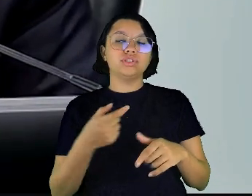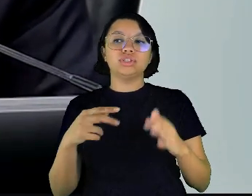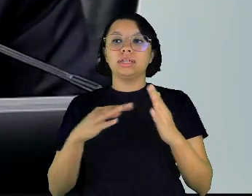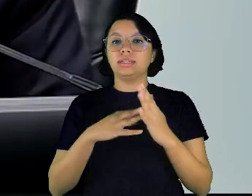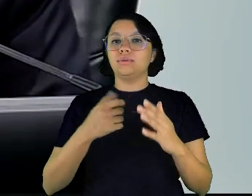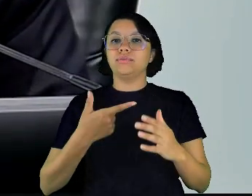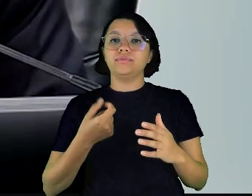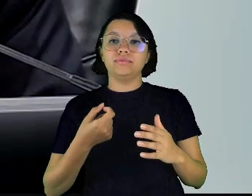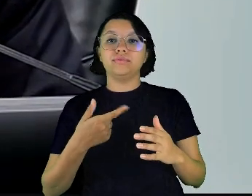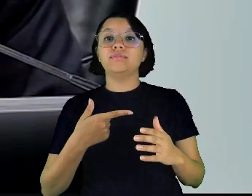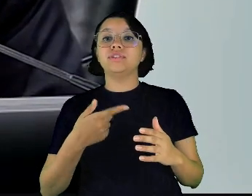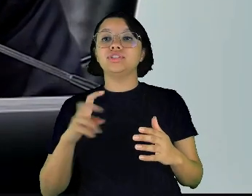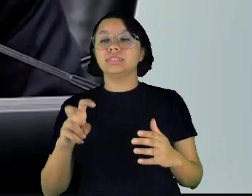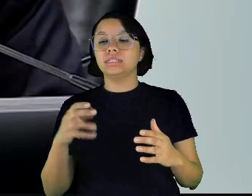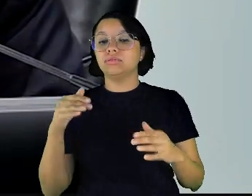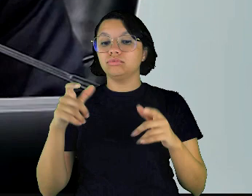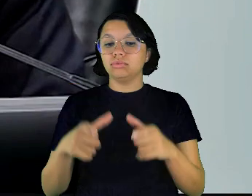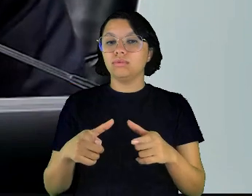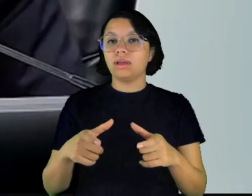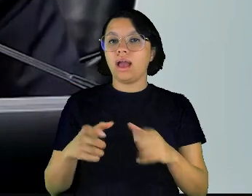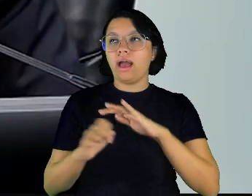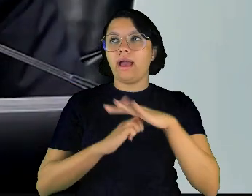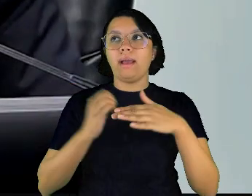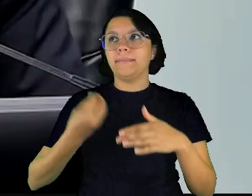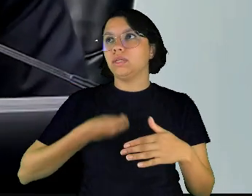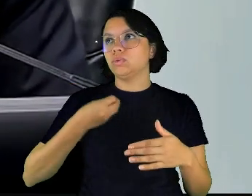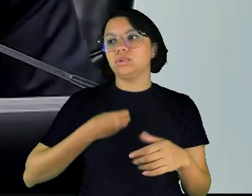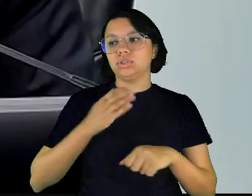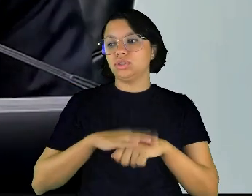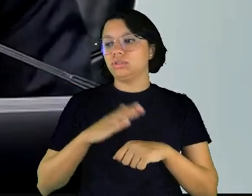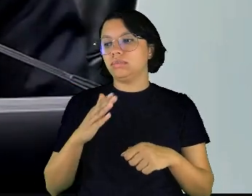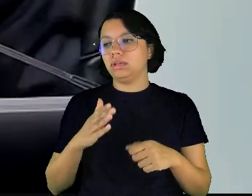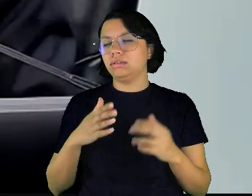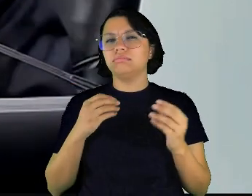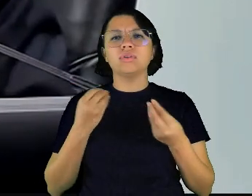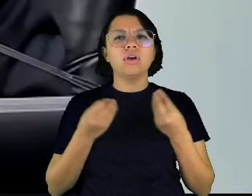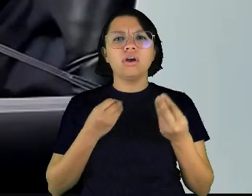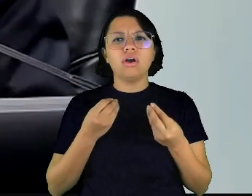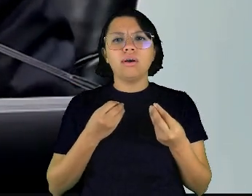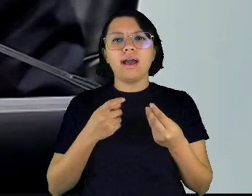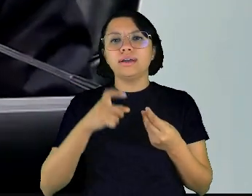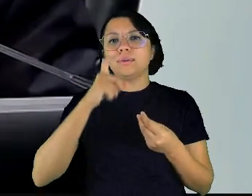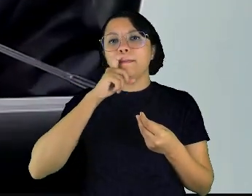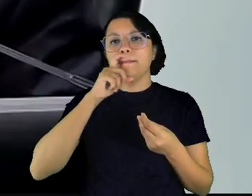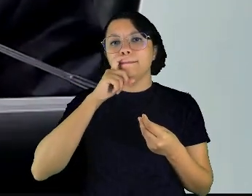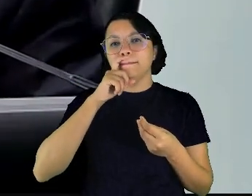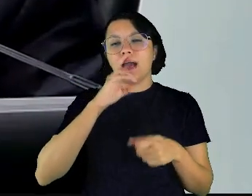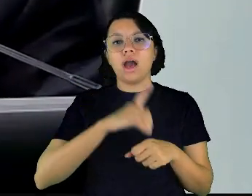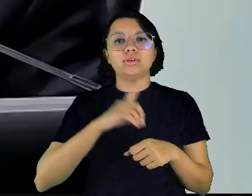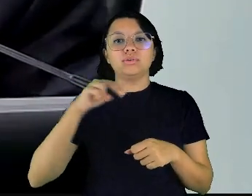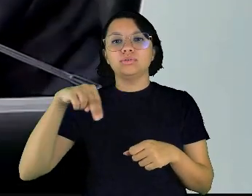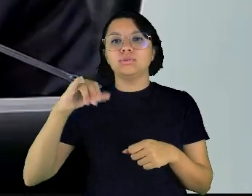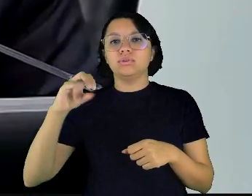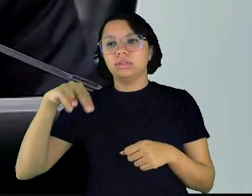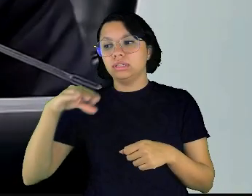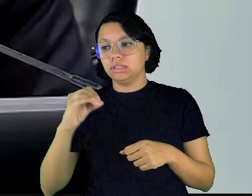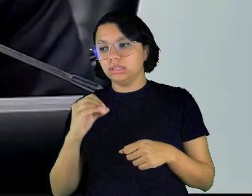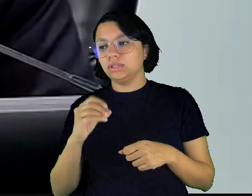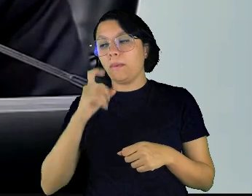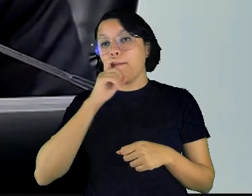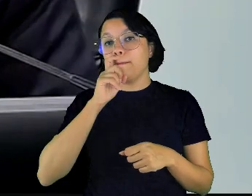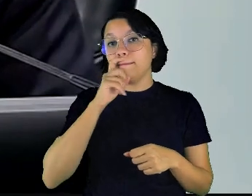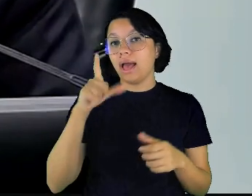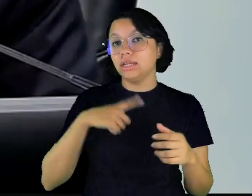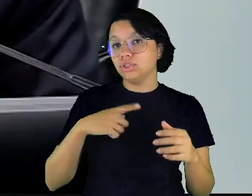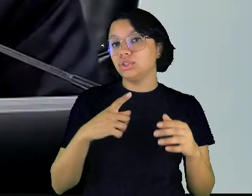E quem era? A empresa não existe mais. Mas como assim? Era do pai do doutor Nino essa empresa. Eu trabalhei lá, o pai do doutor Nino tinha essa